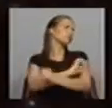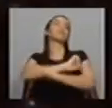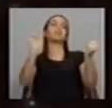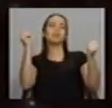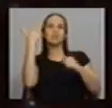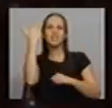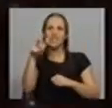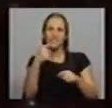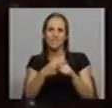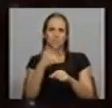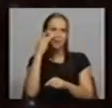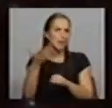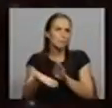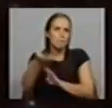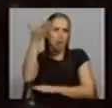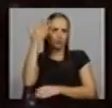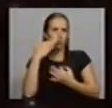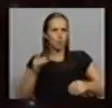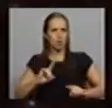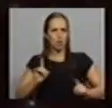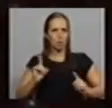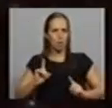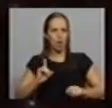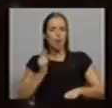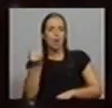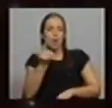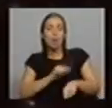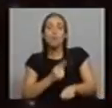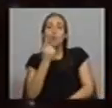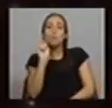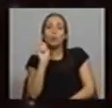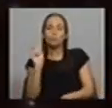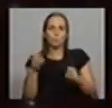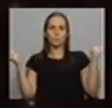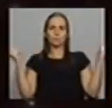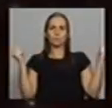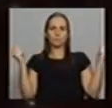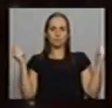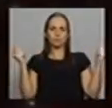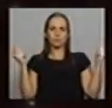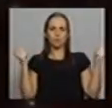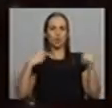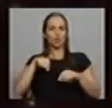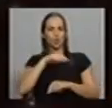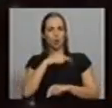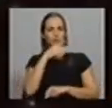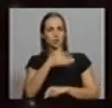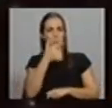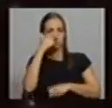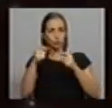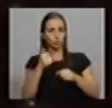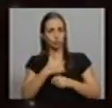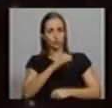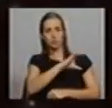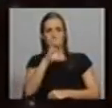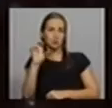normal e que demorou cerca de 1 minuto a desvanecer. Quando nós dizemos que os astrónomos estão habituados a detectar este